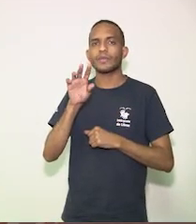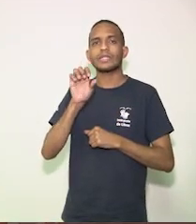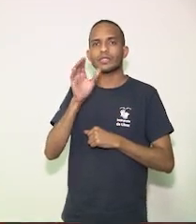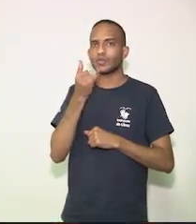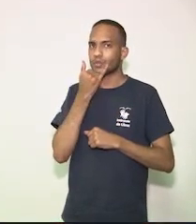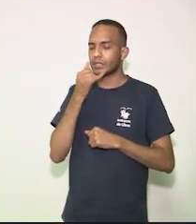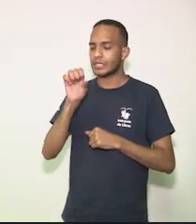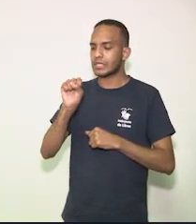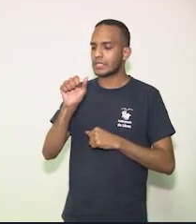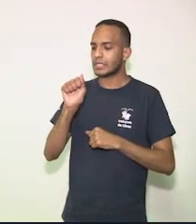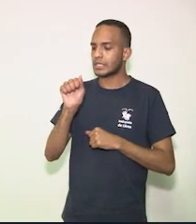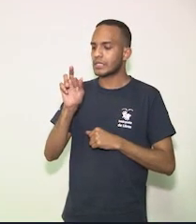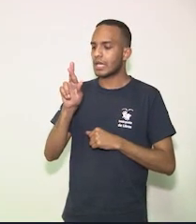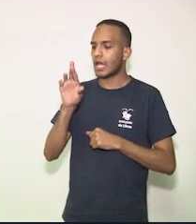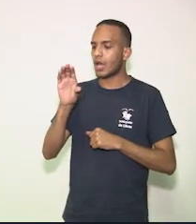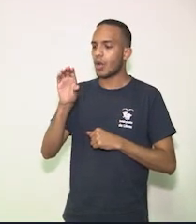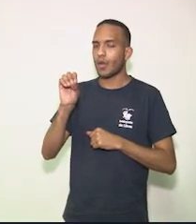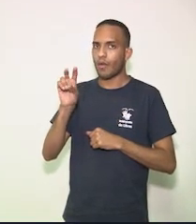Paulo.